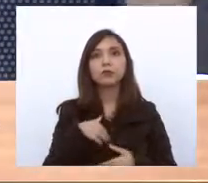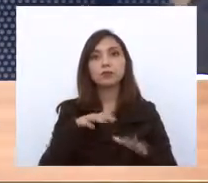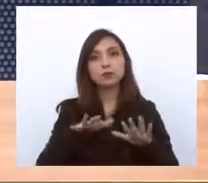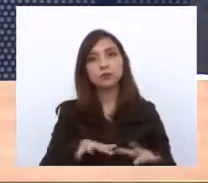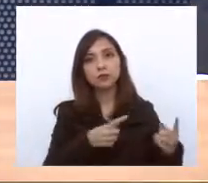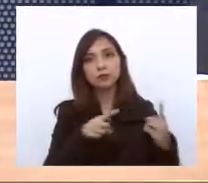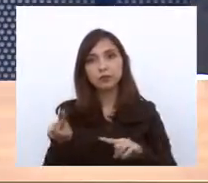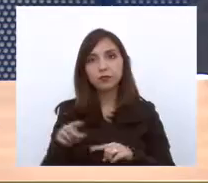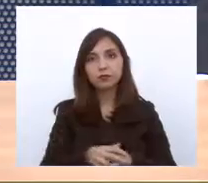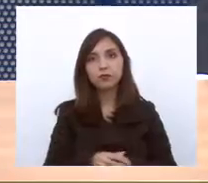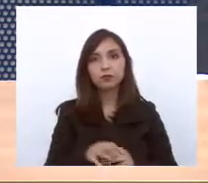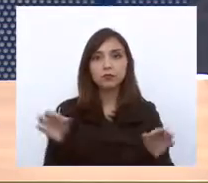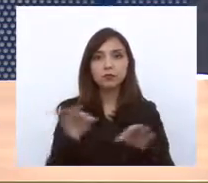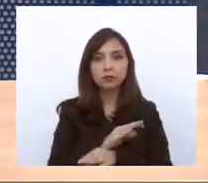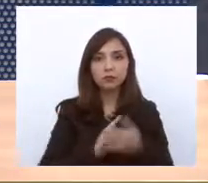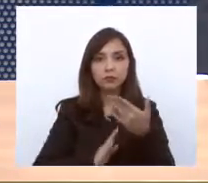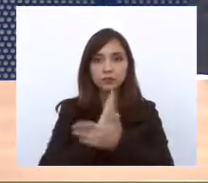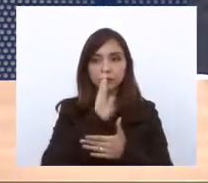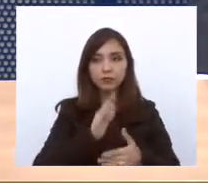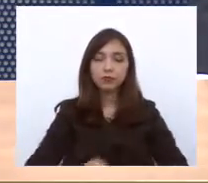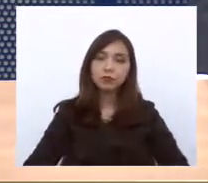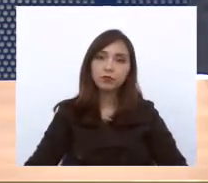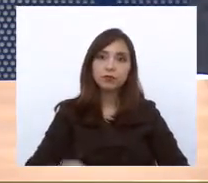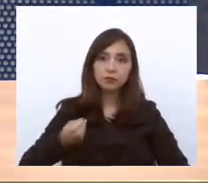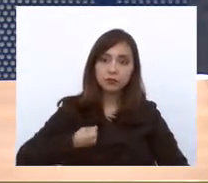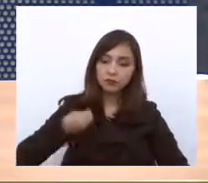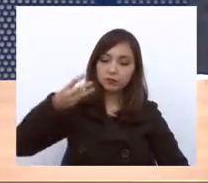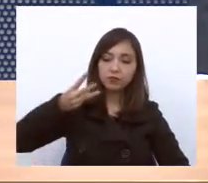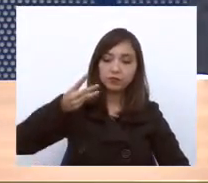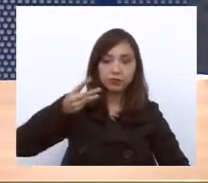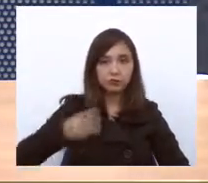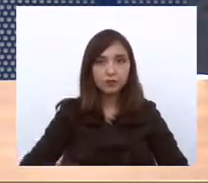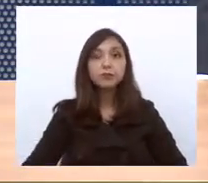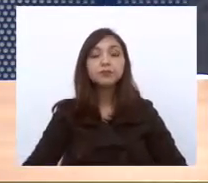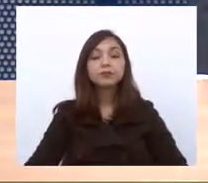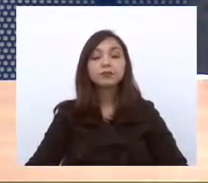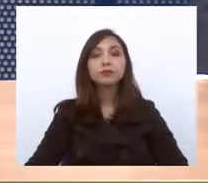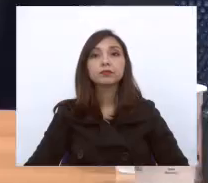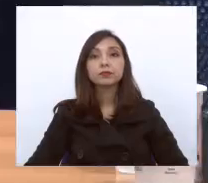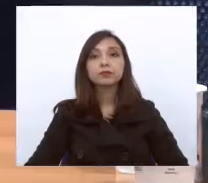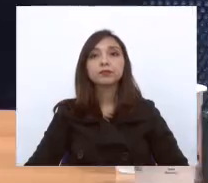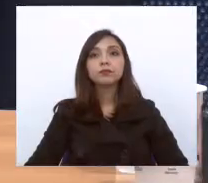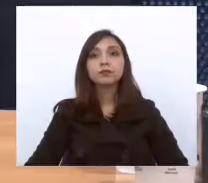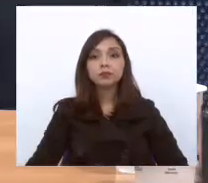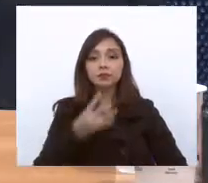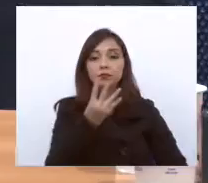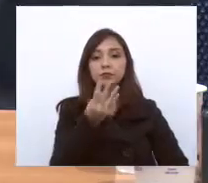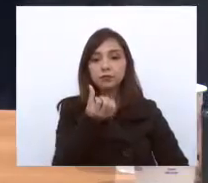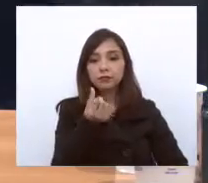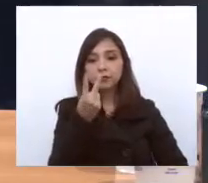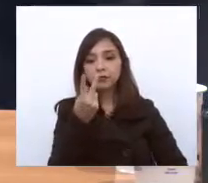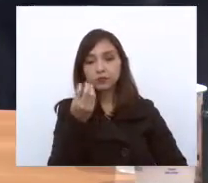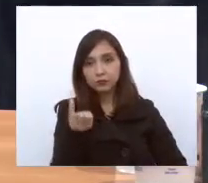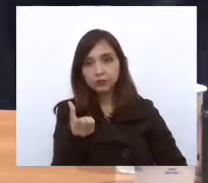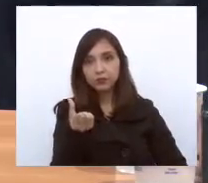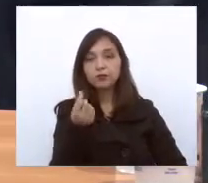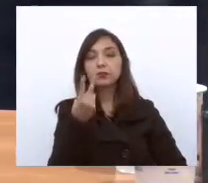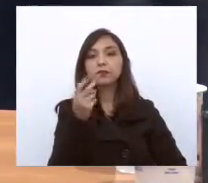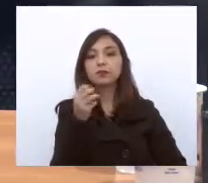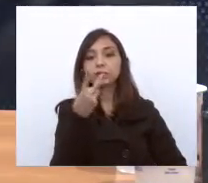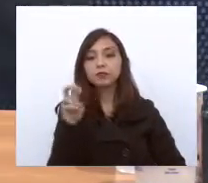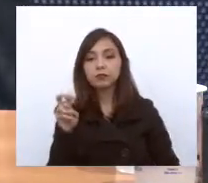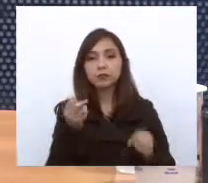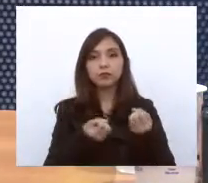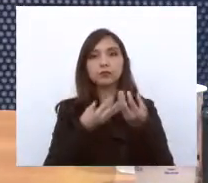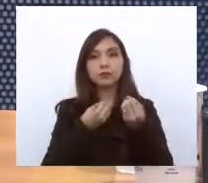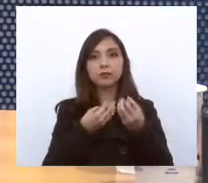em comissão, os contrários manifestem. Encerrada a votação, aprovado, encaminhe-se. Item terceiro. Leitura, discussão e votação do requerimento 4626/2015.